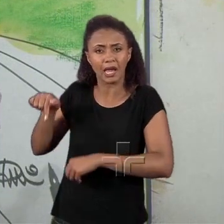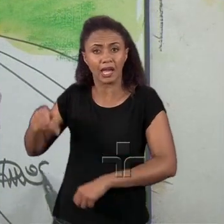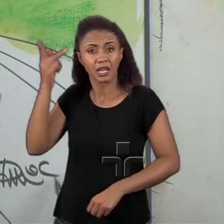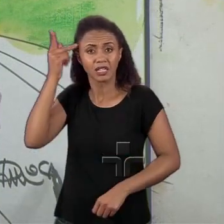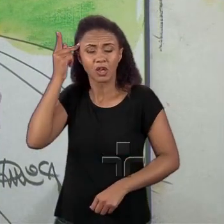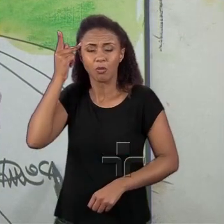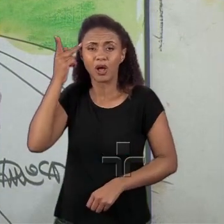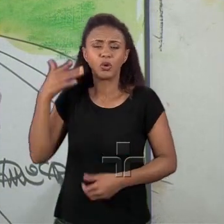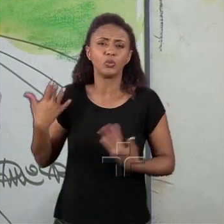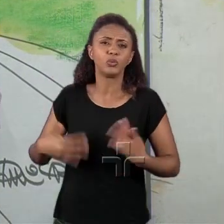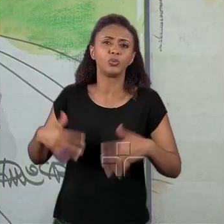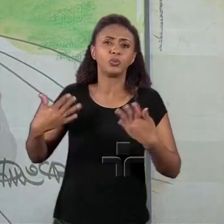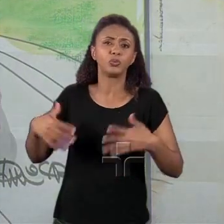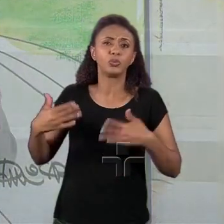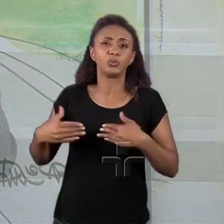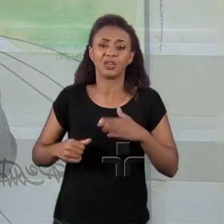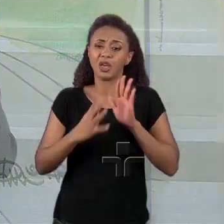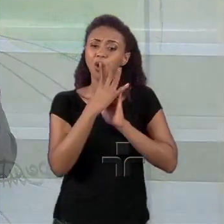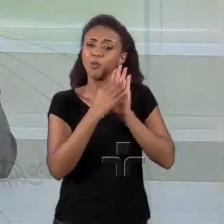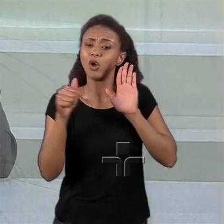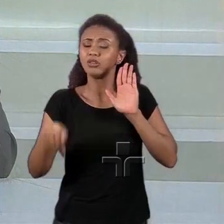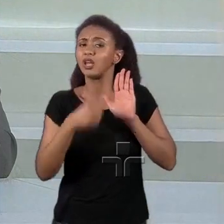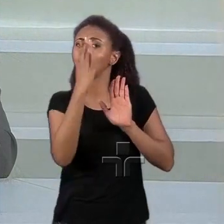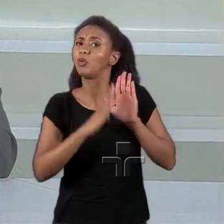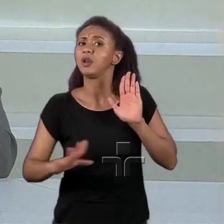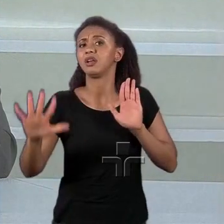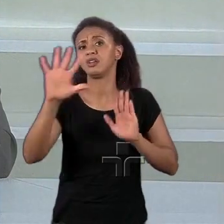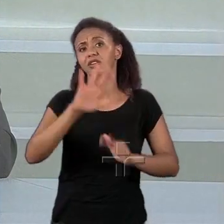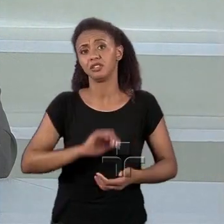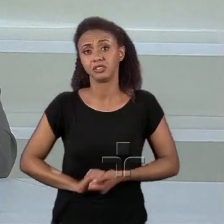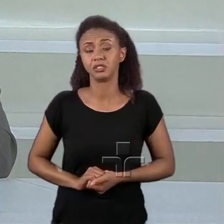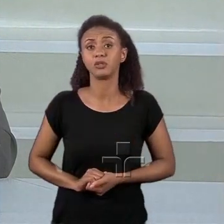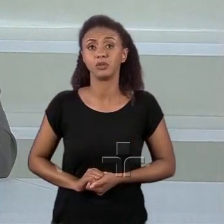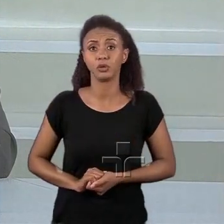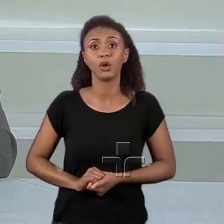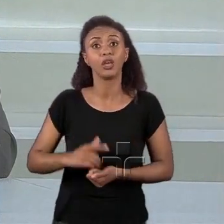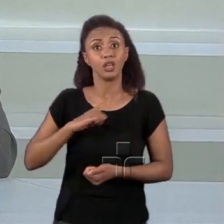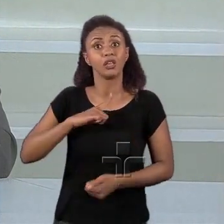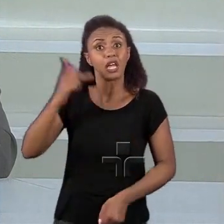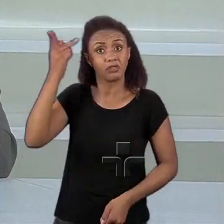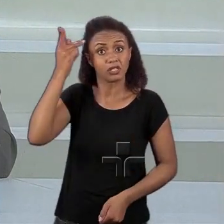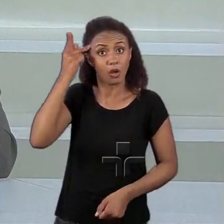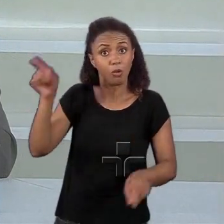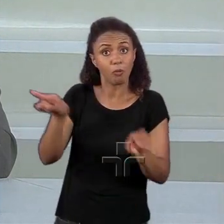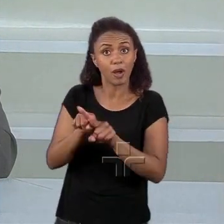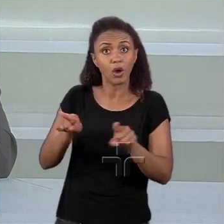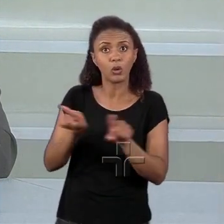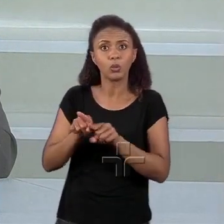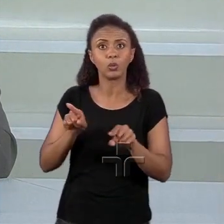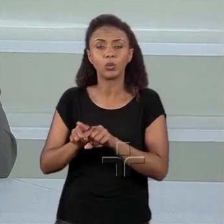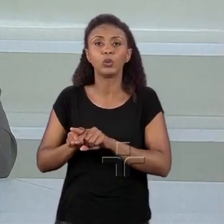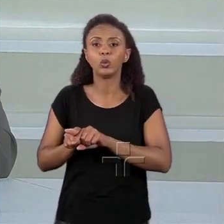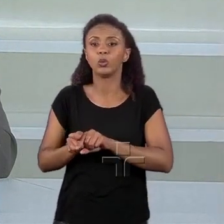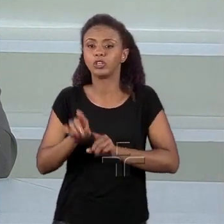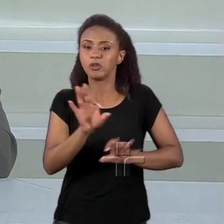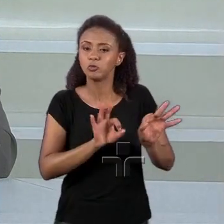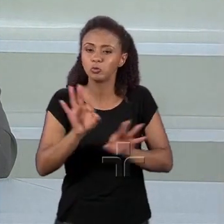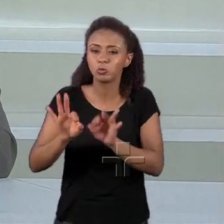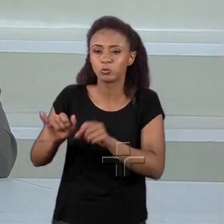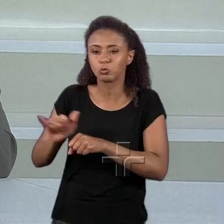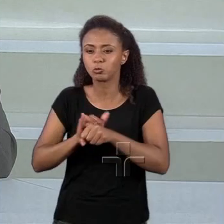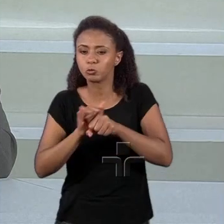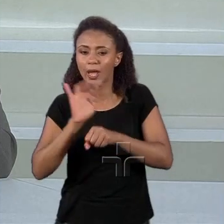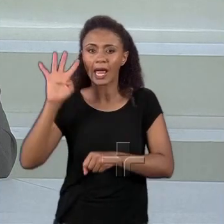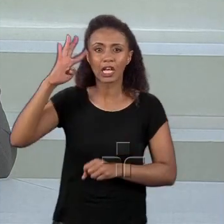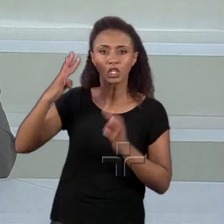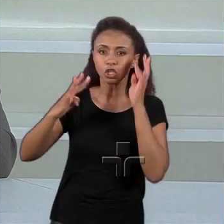referência para o Brasil. Ou que quando Sergipe precisou de água, São Paulo foi lá. A Alckmin mandou os equipamentos daqui para resolver, depois de ter resolvido